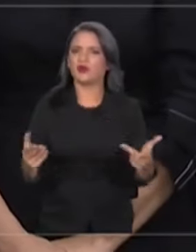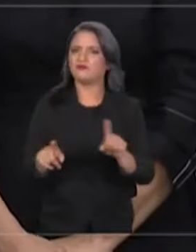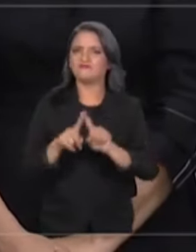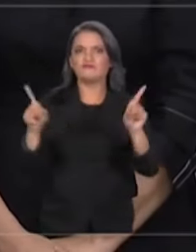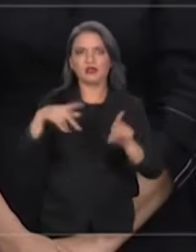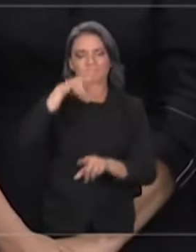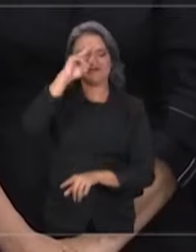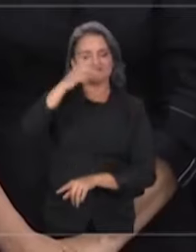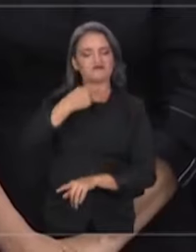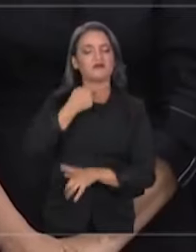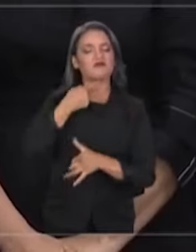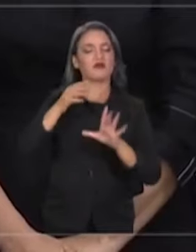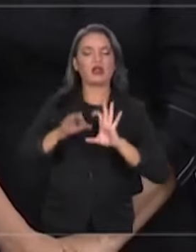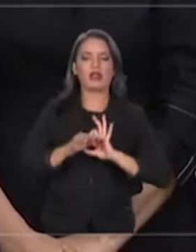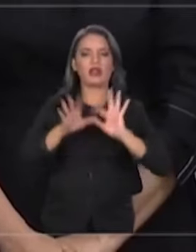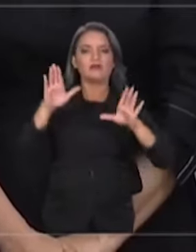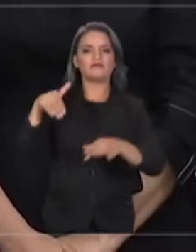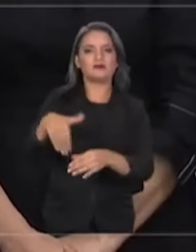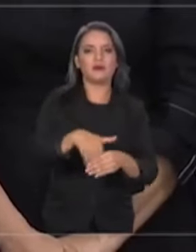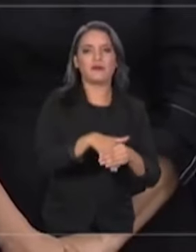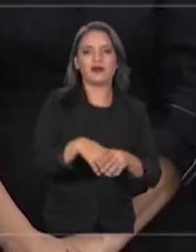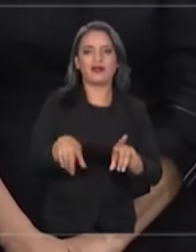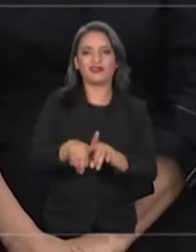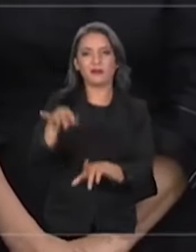de distorções por conta de